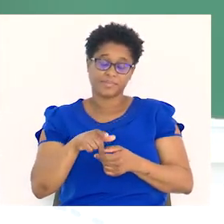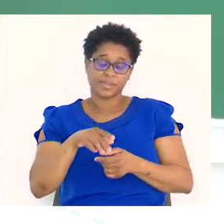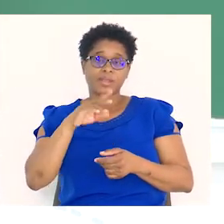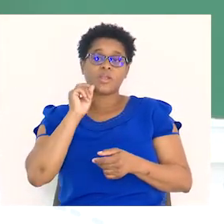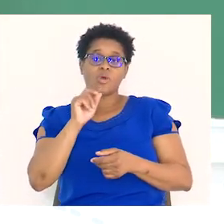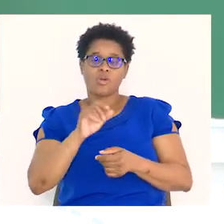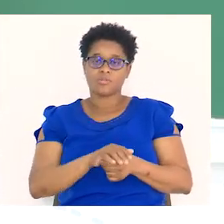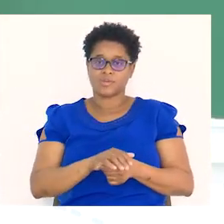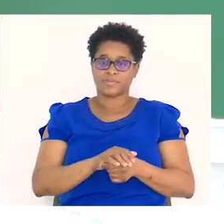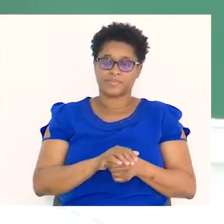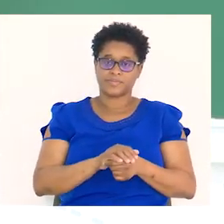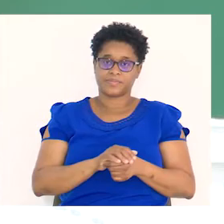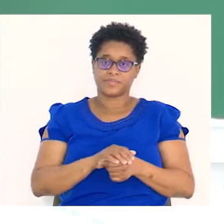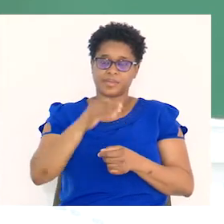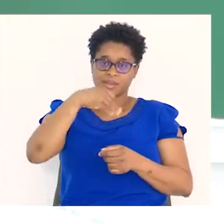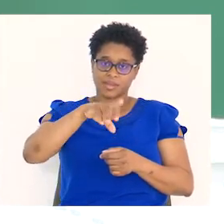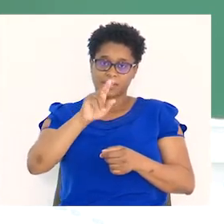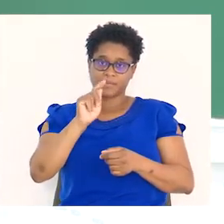alguém.